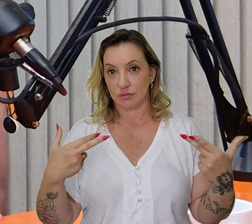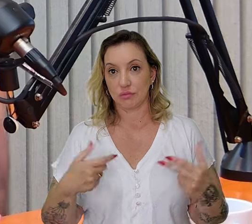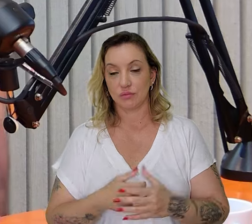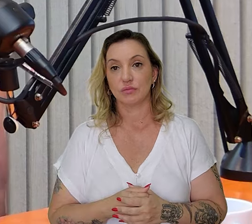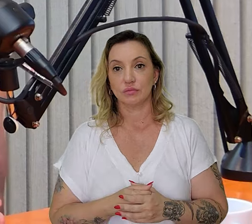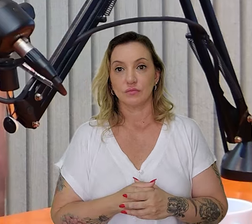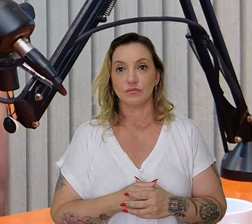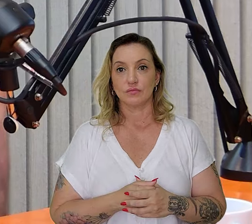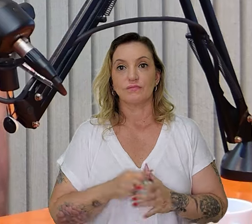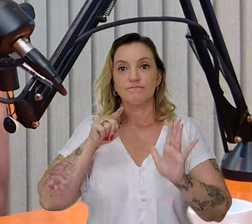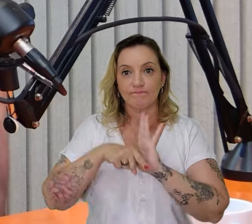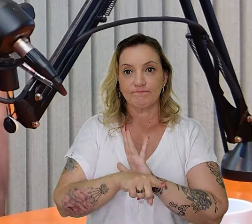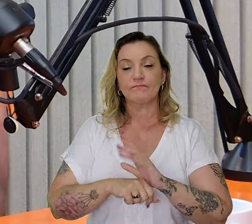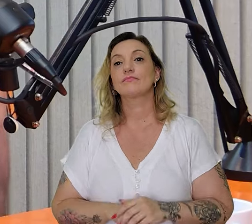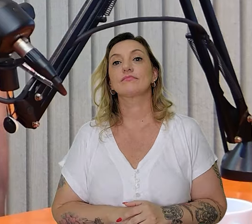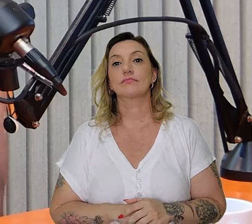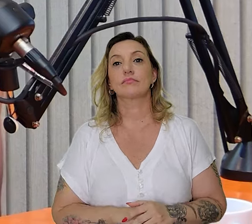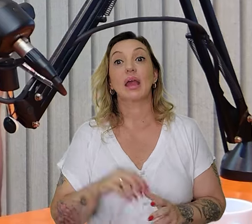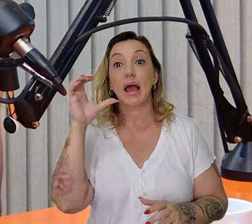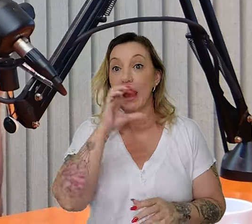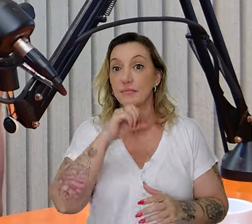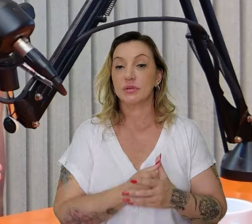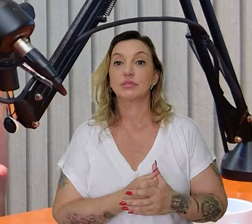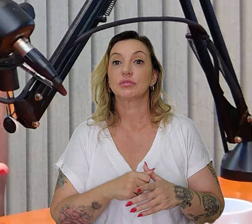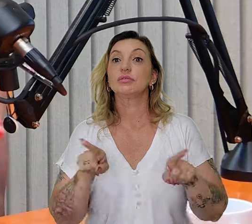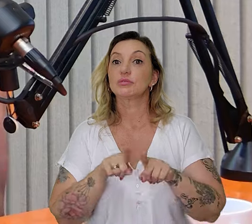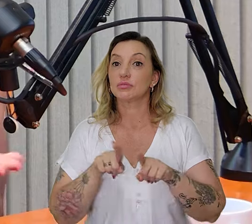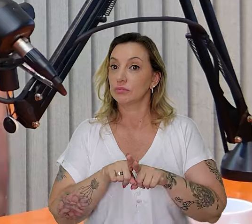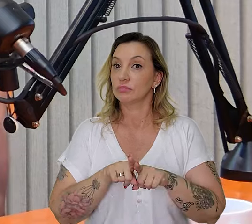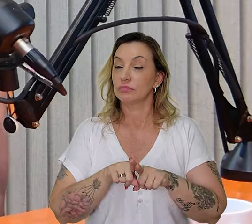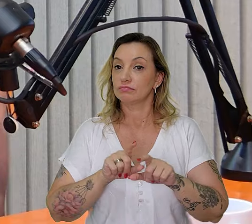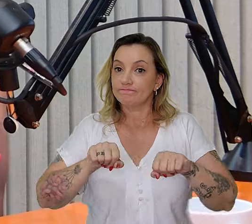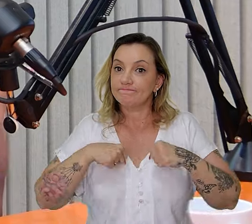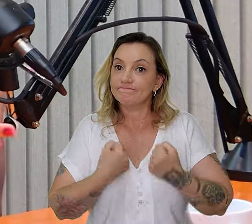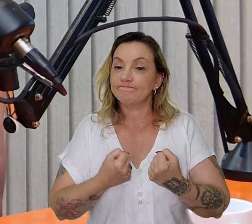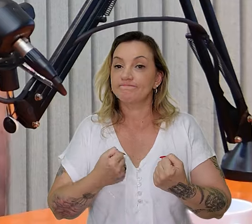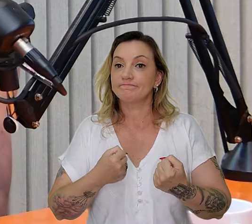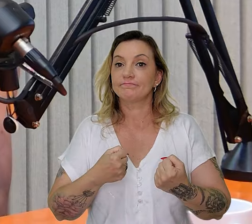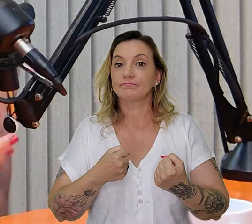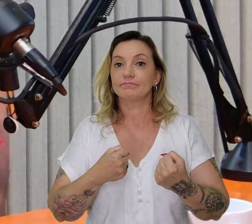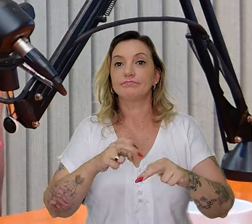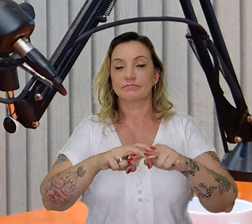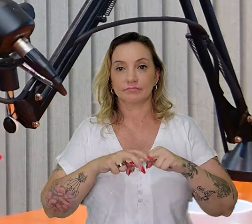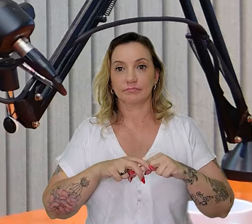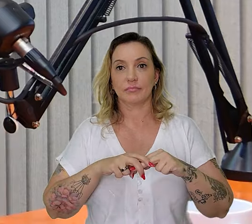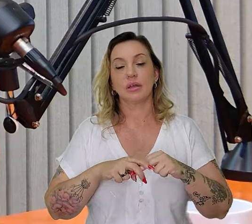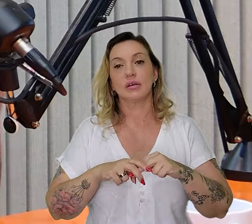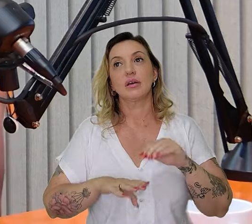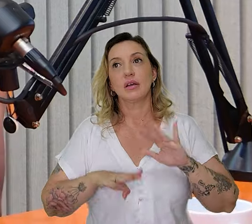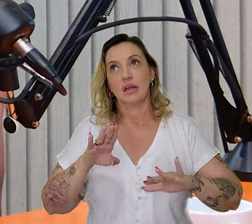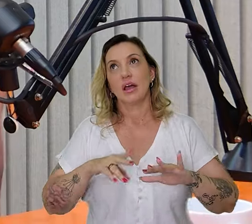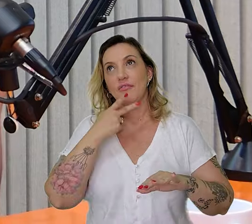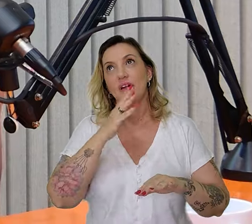intensos rápidos e demandam uma dedicação muito grande por conta do Às vezes a gente os alunos quando eu falo não tem prova